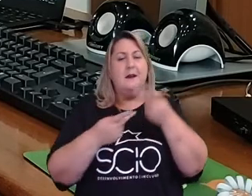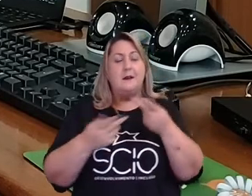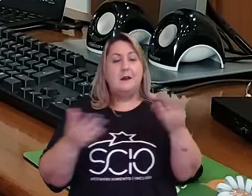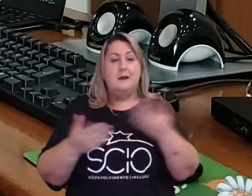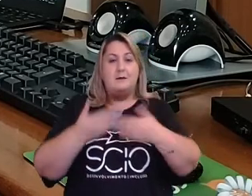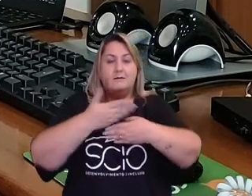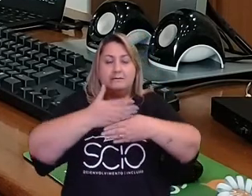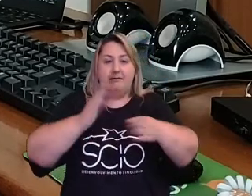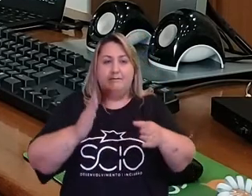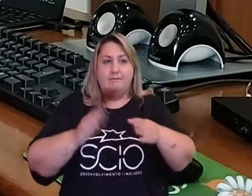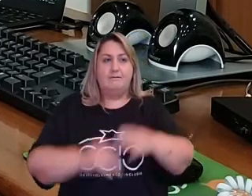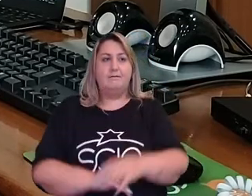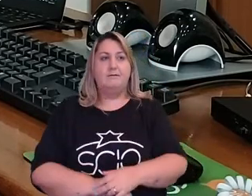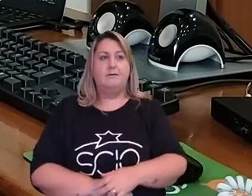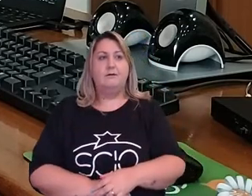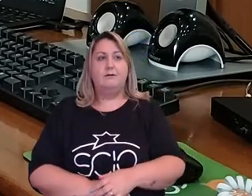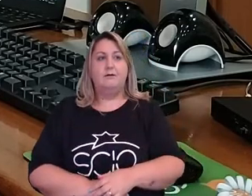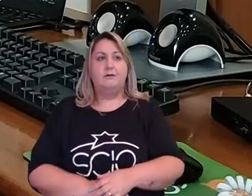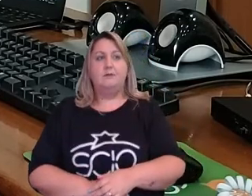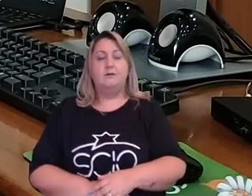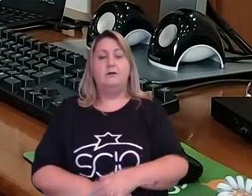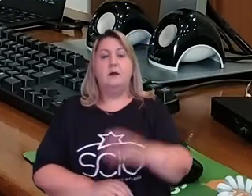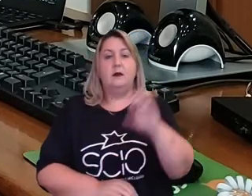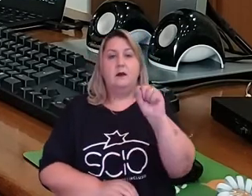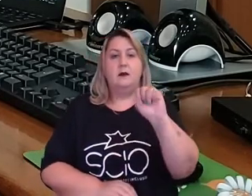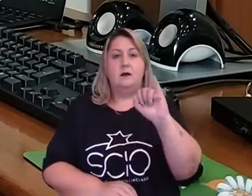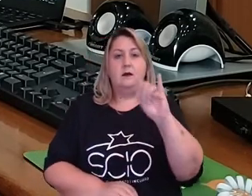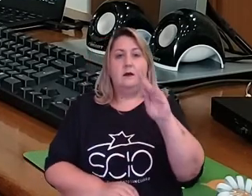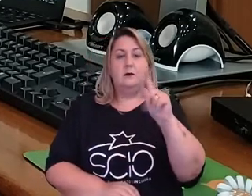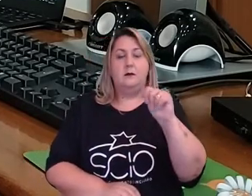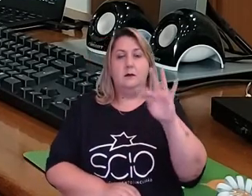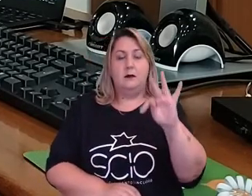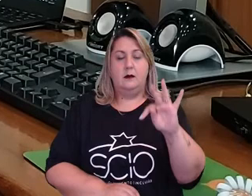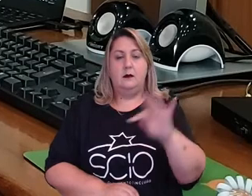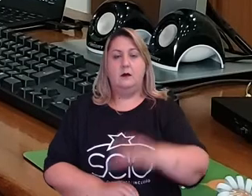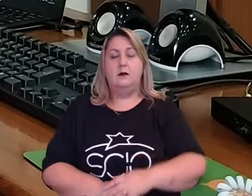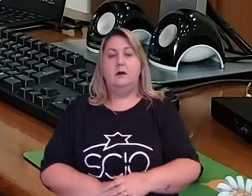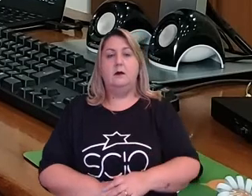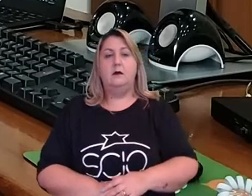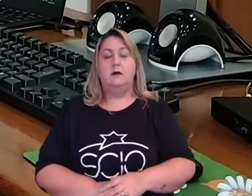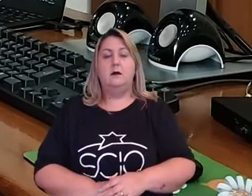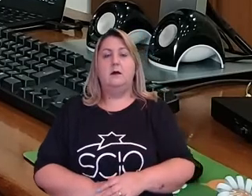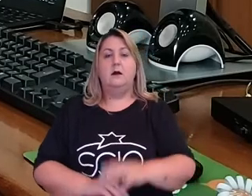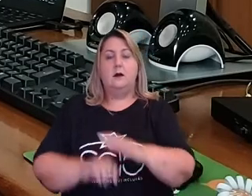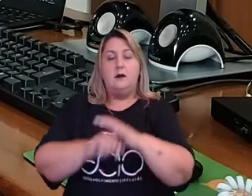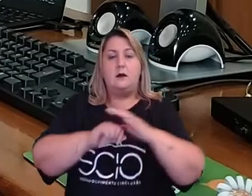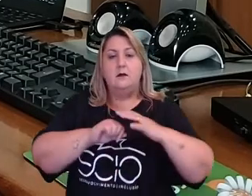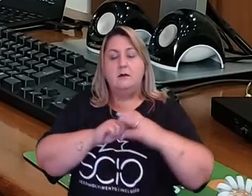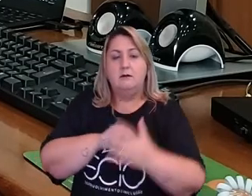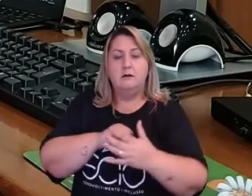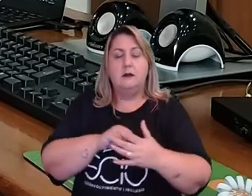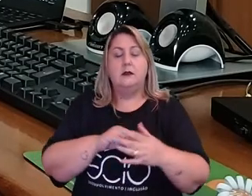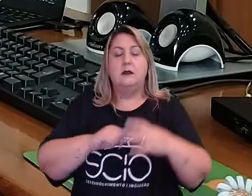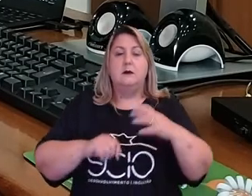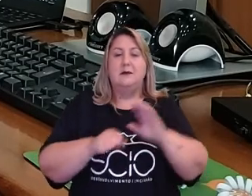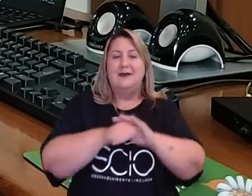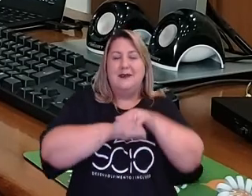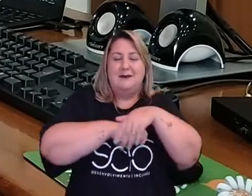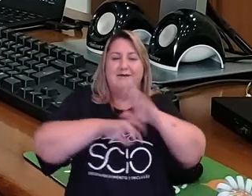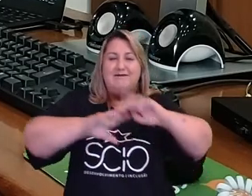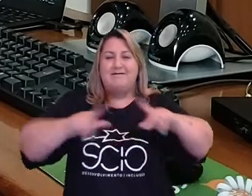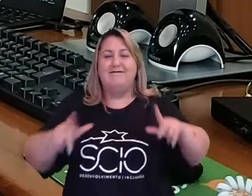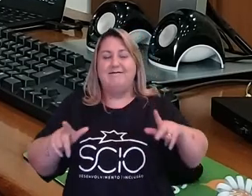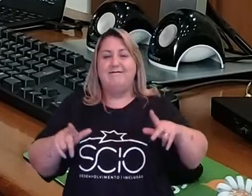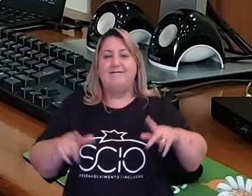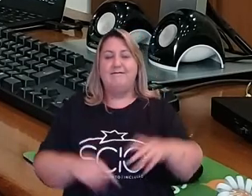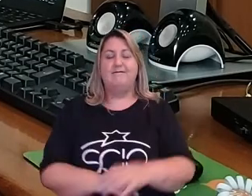abertura desse último dia nosso de CIPAT. Eu não posso deixar de falar um pouquinho da própria pandemia, um ano totalmente diferente, né, que